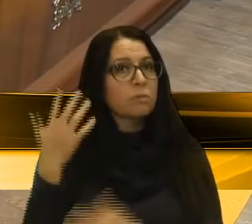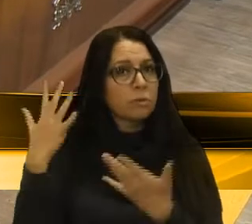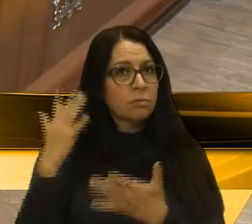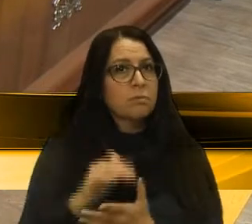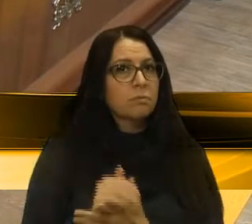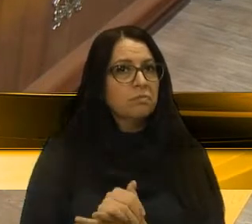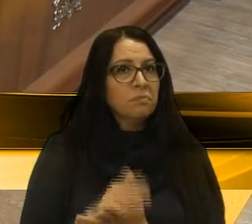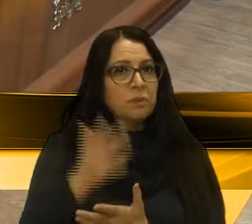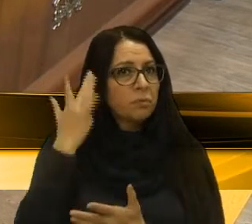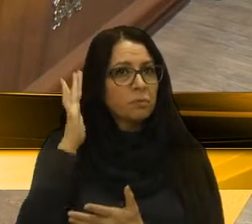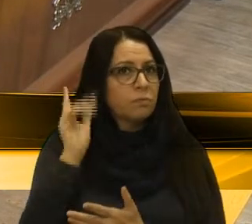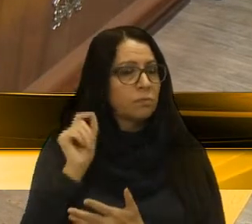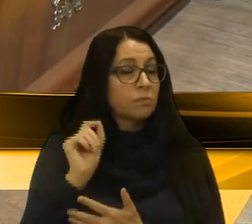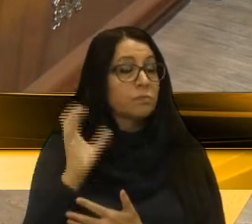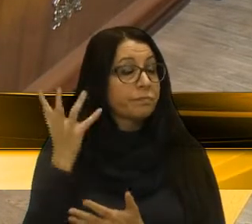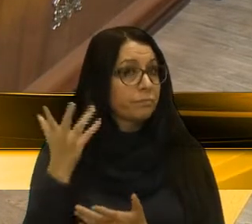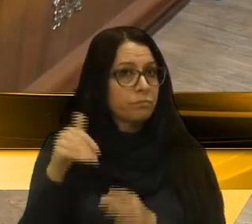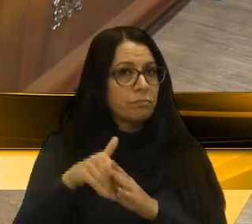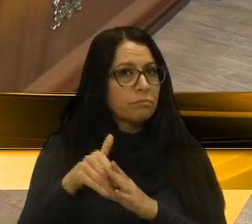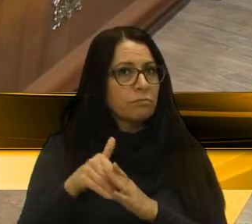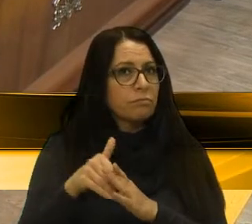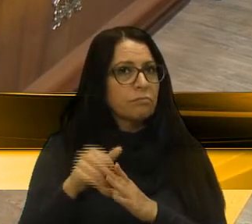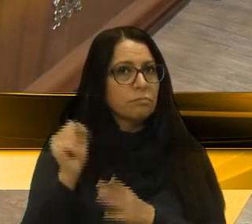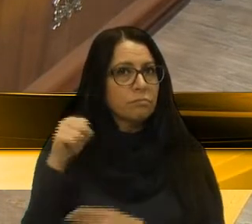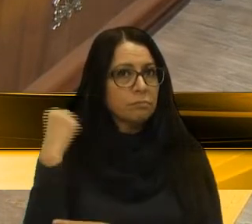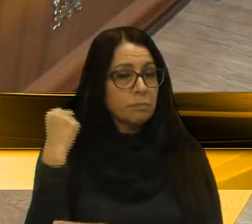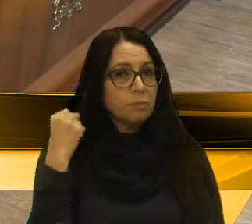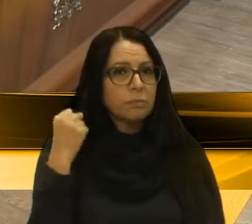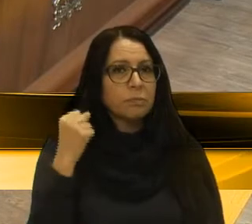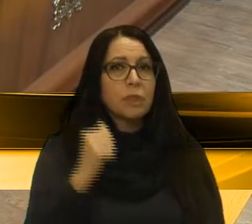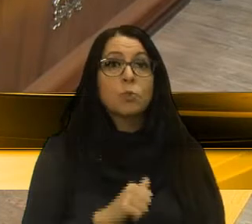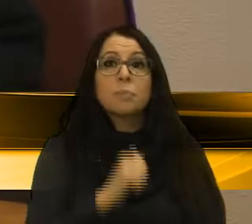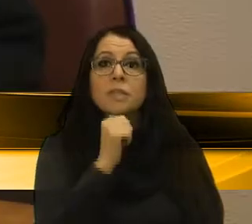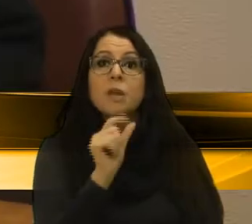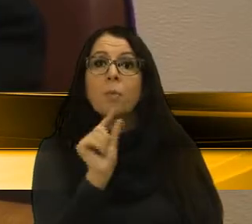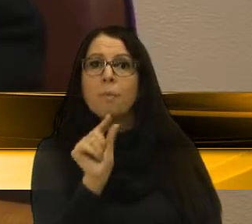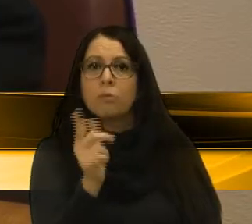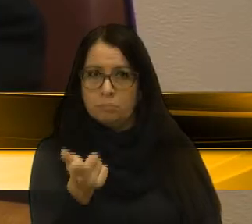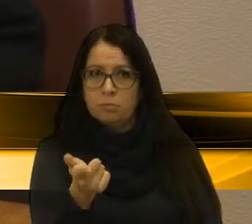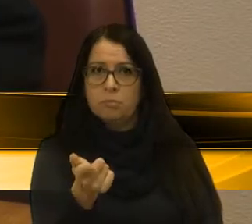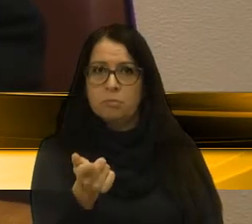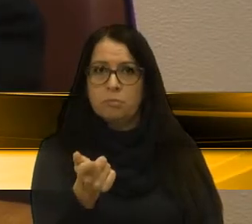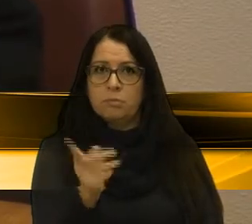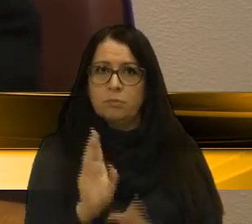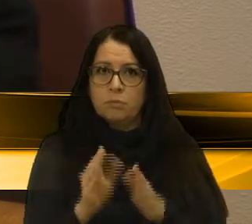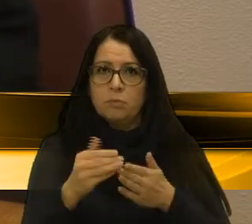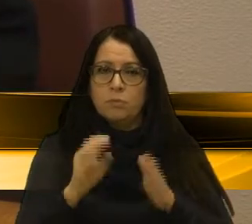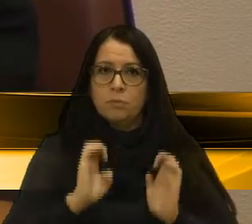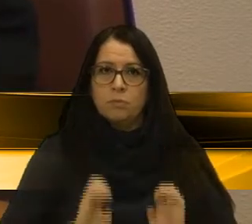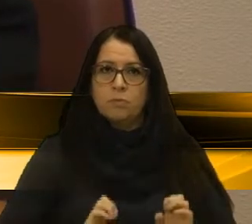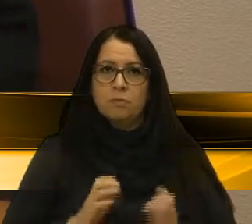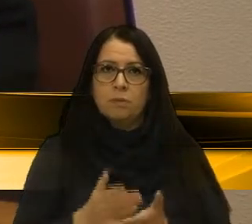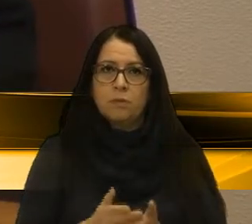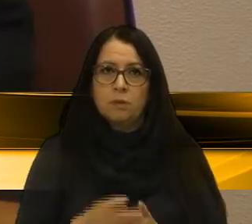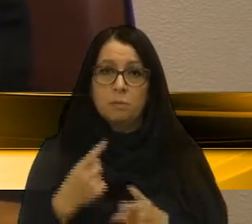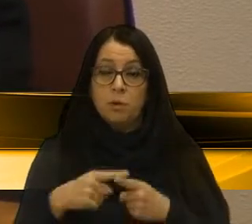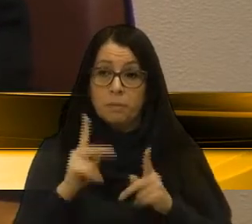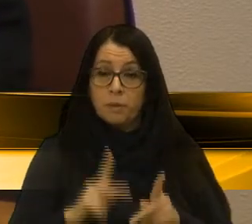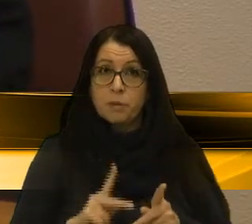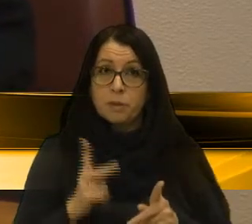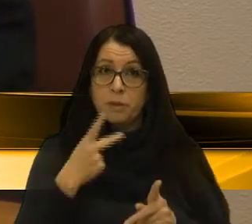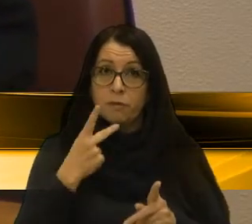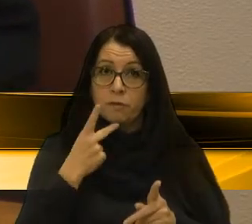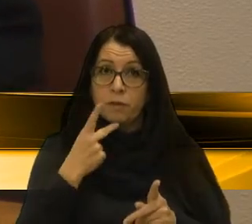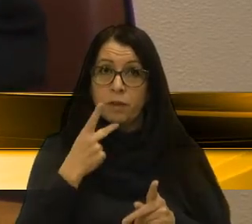parabéns. Eu não sei no que vai dar essa votação, mas considero gravíssimo. Suspensão é pouco. Se fosse da comissão de ética, suspensão é pouco, porque alguém que se reveste de